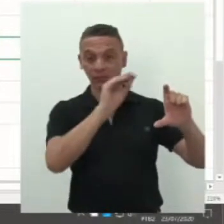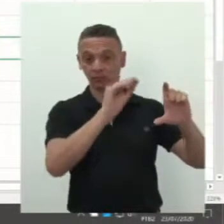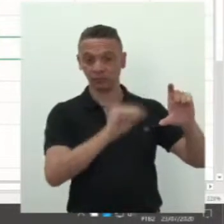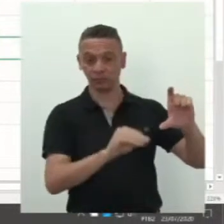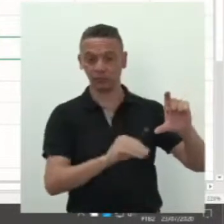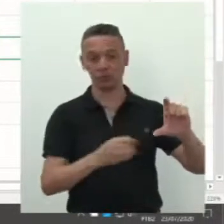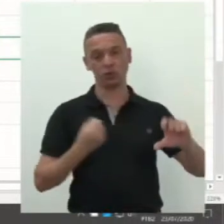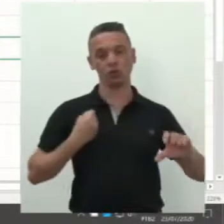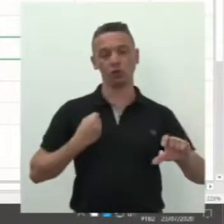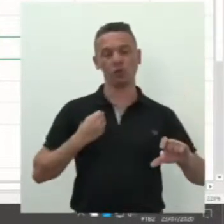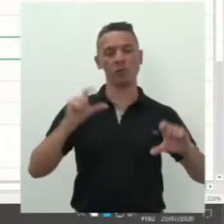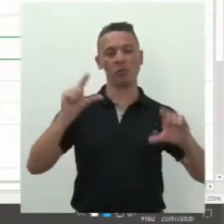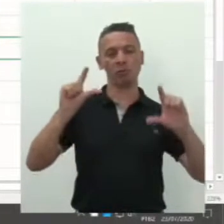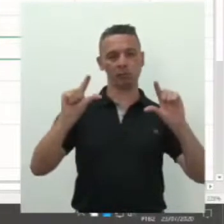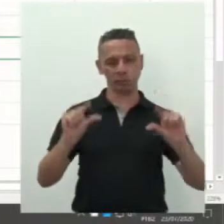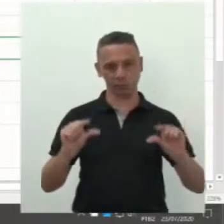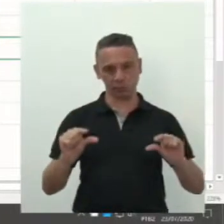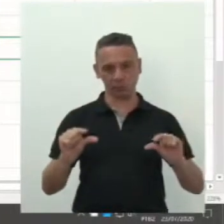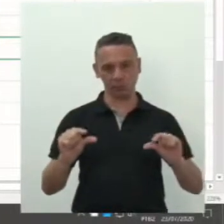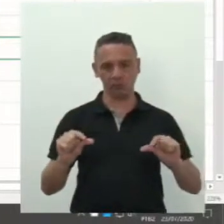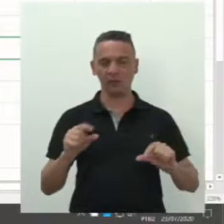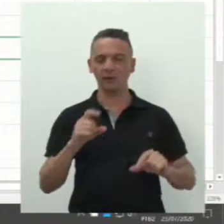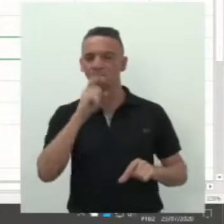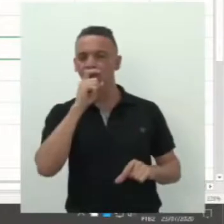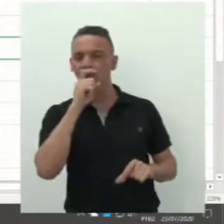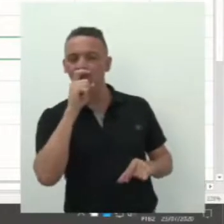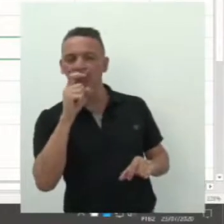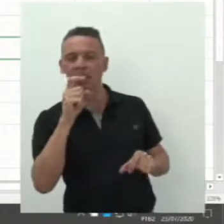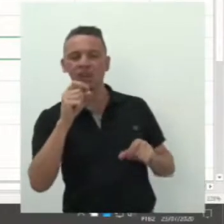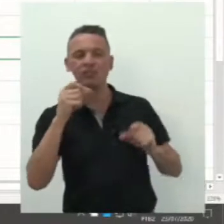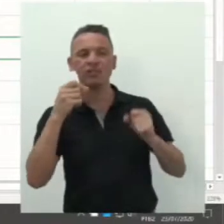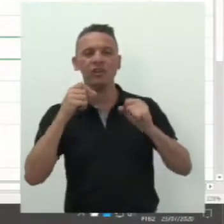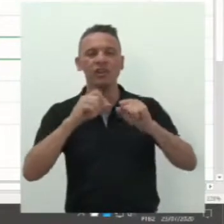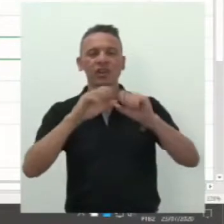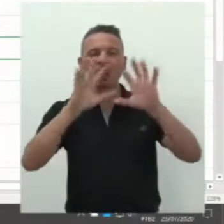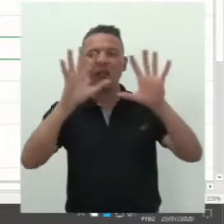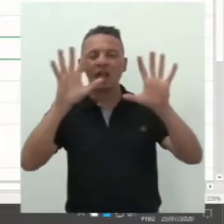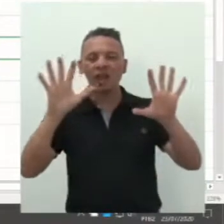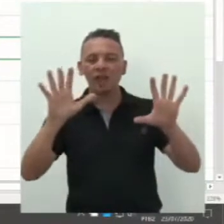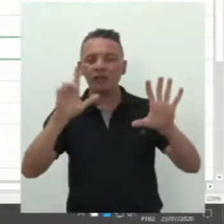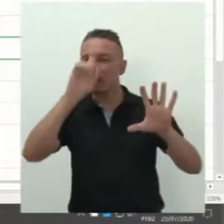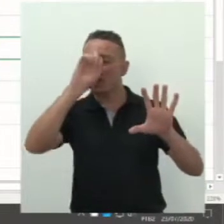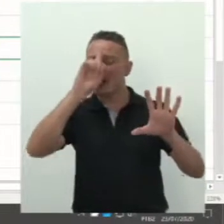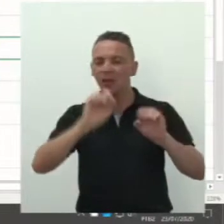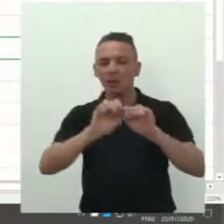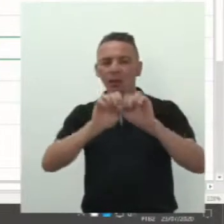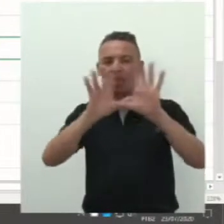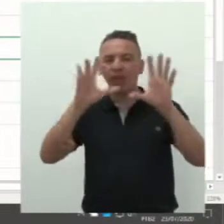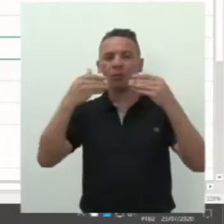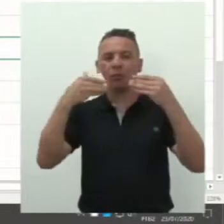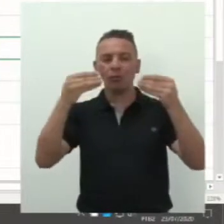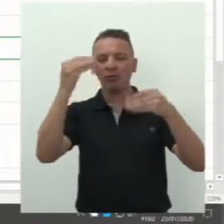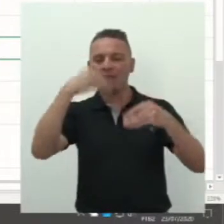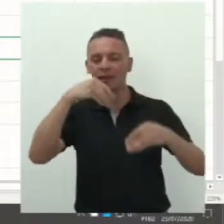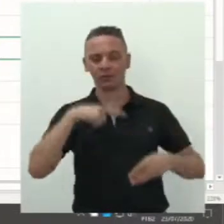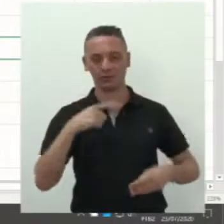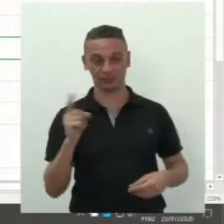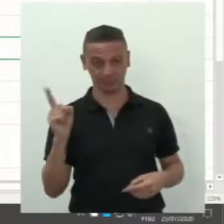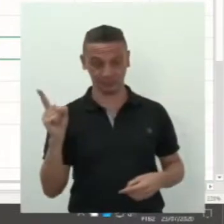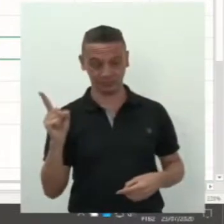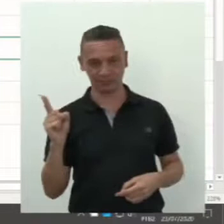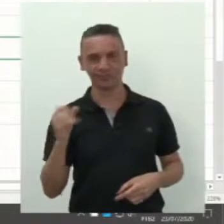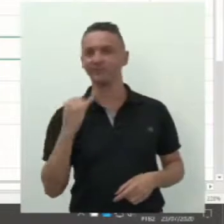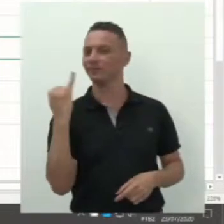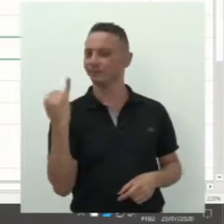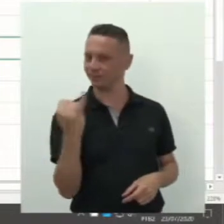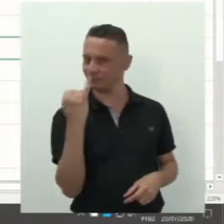menores, ele dá uma escala mais fria, de um verde claro para um amarelo claro. tá? Então, é uma forma muito